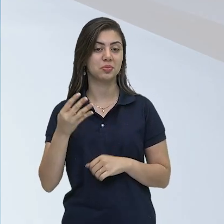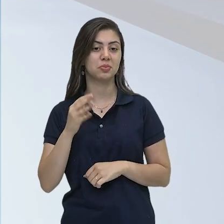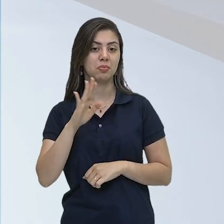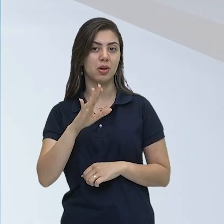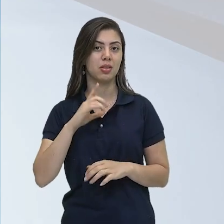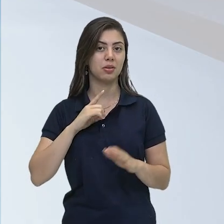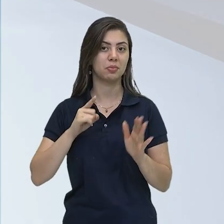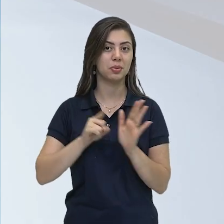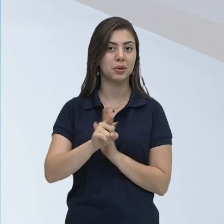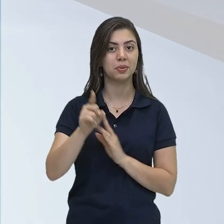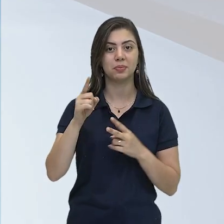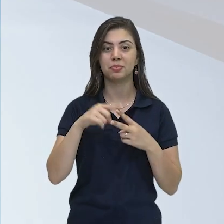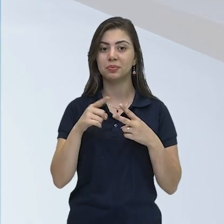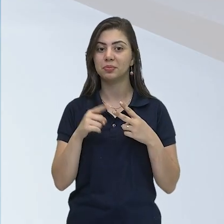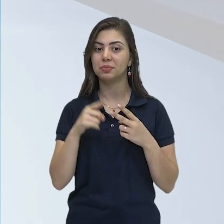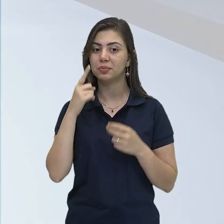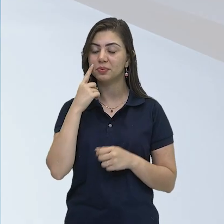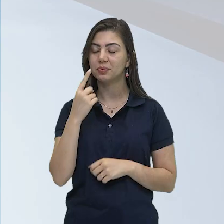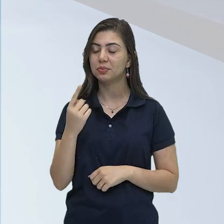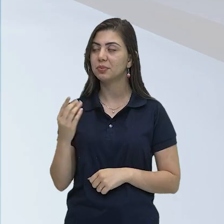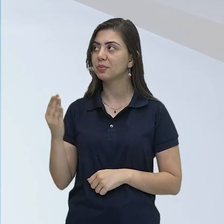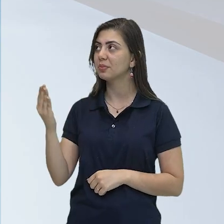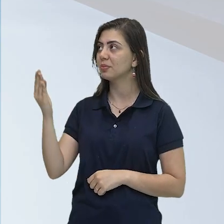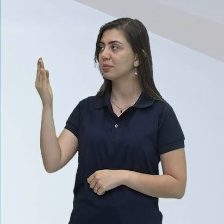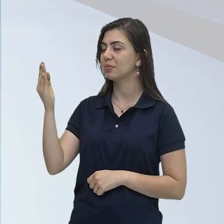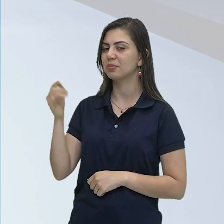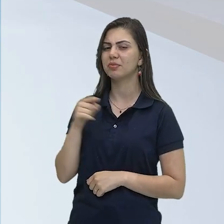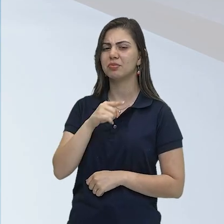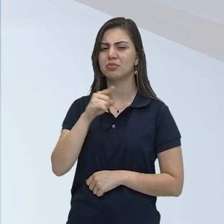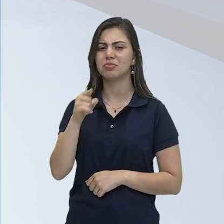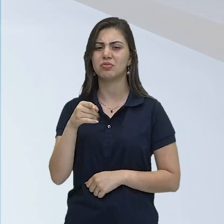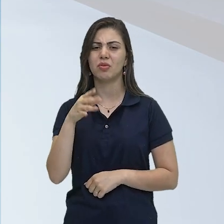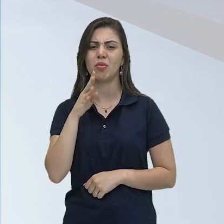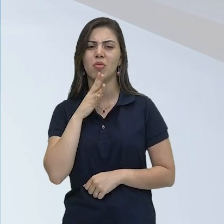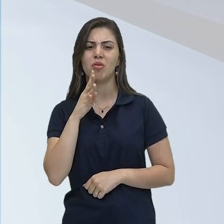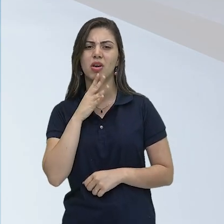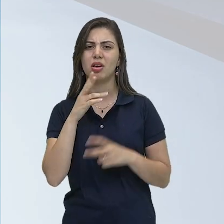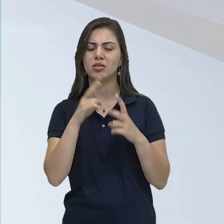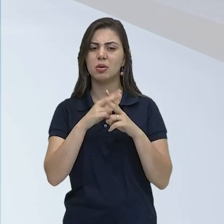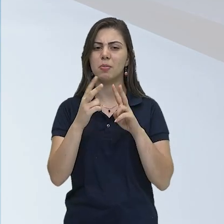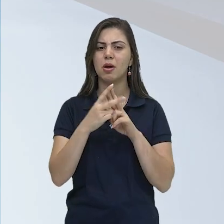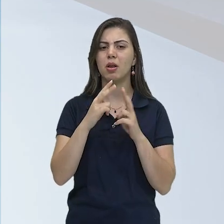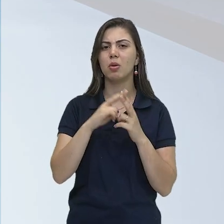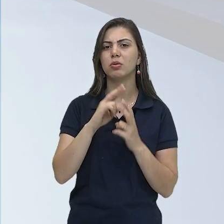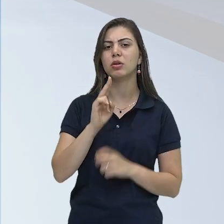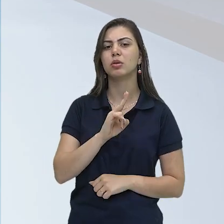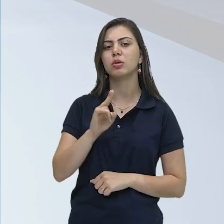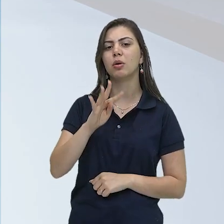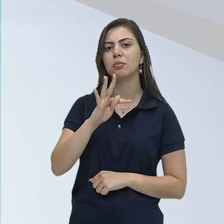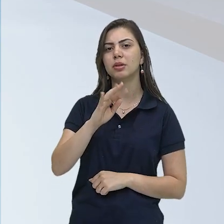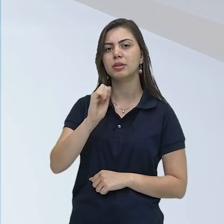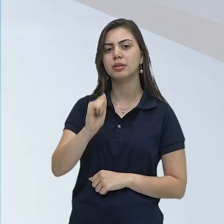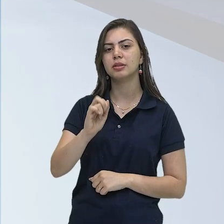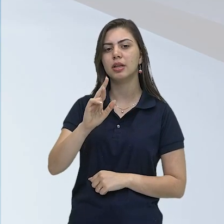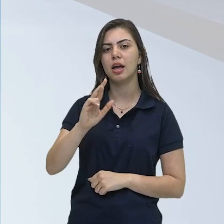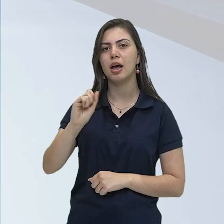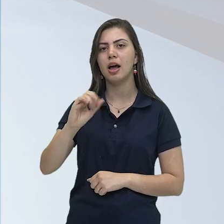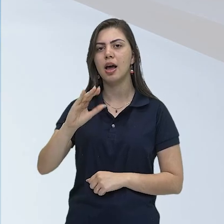mais duas perguntas para vocês. Você já ouviu falar sobre uma luta chamada